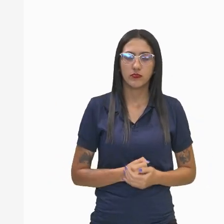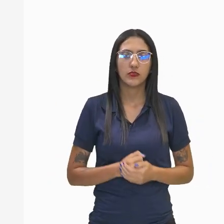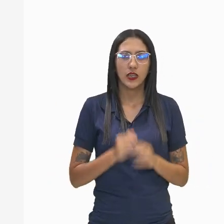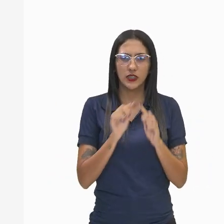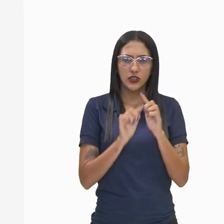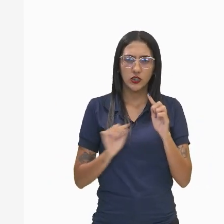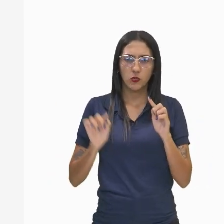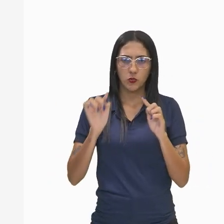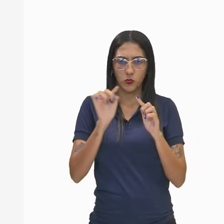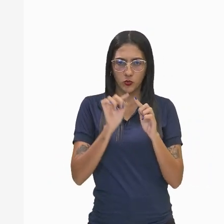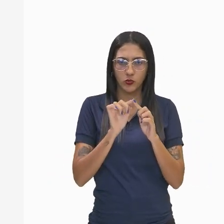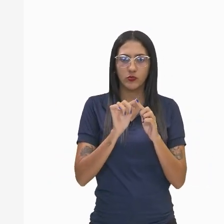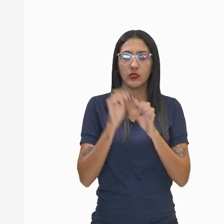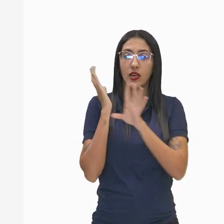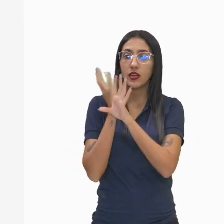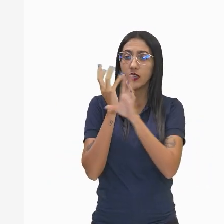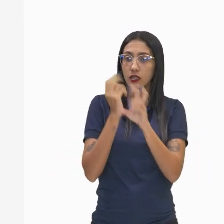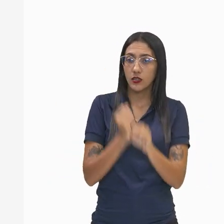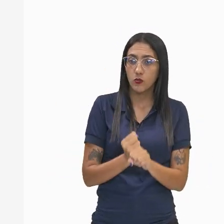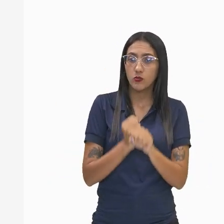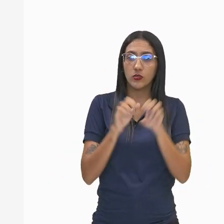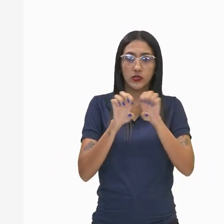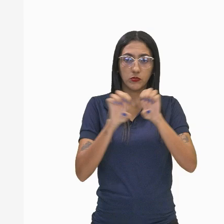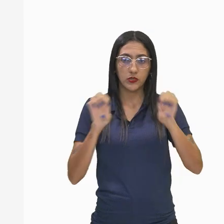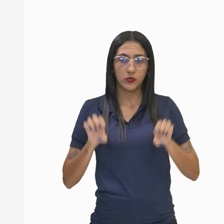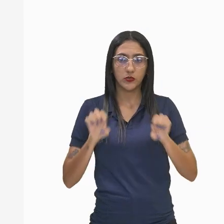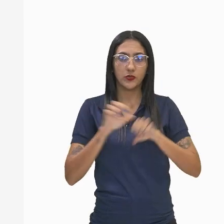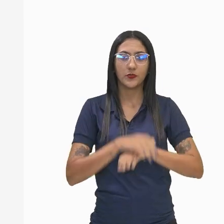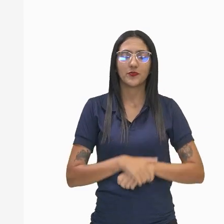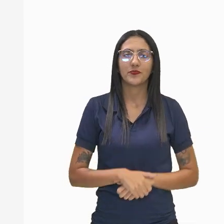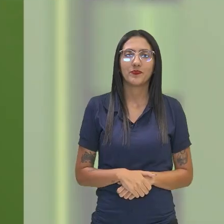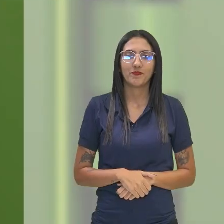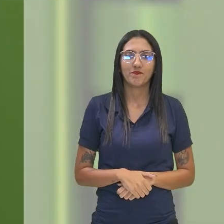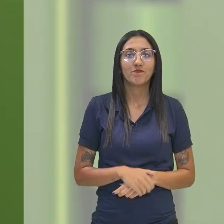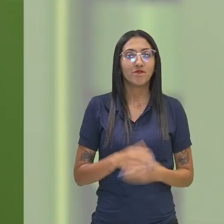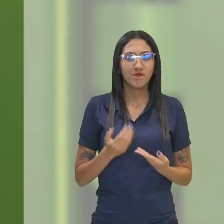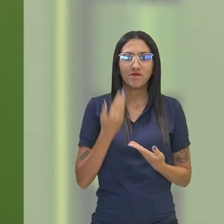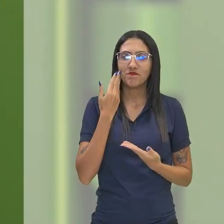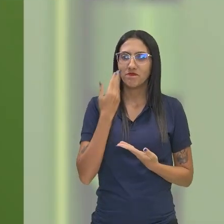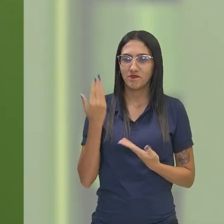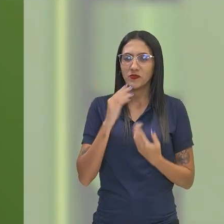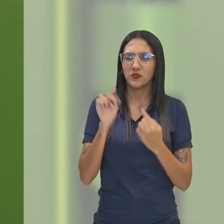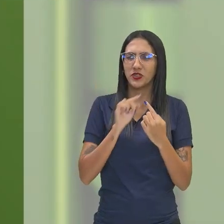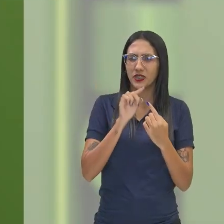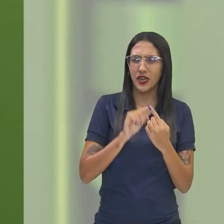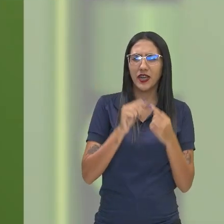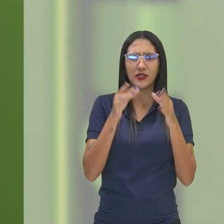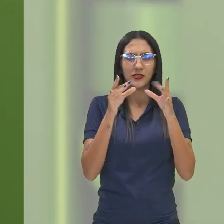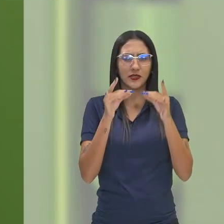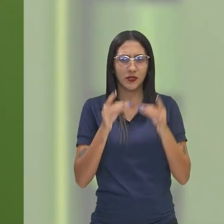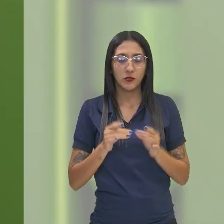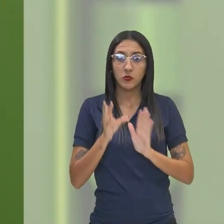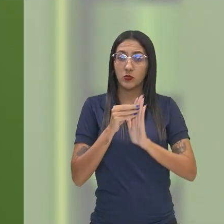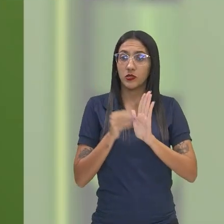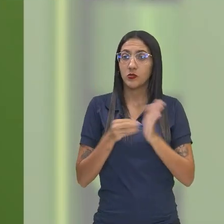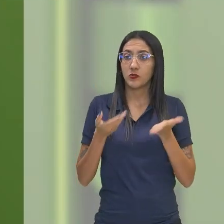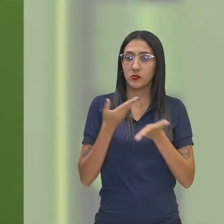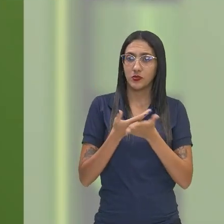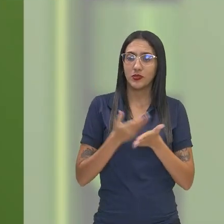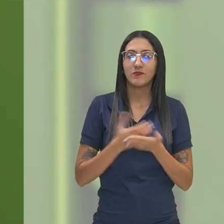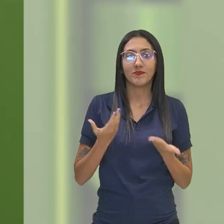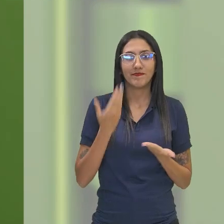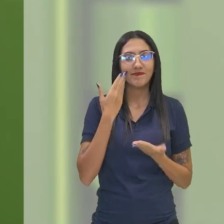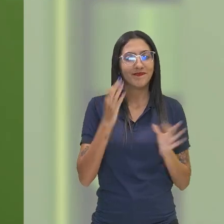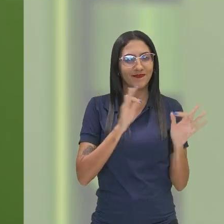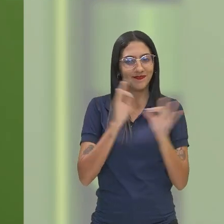série, cálculos e fórmulas. Muito bem, pessoal, esse é o nosso objeto de conhecimento, é o nosso conteúdo da aula de hoje. Então